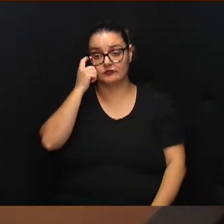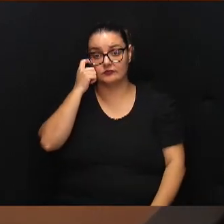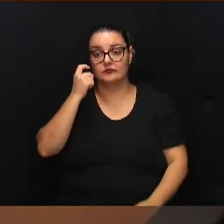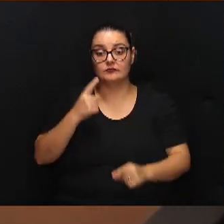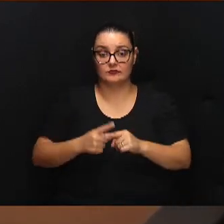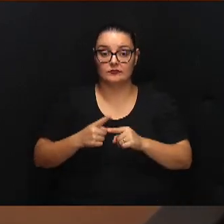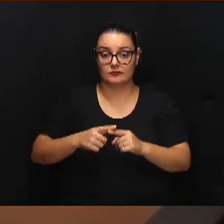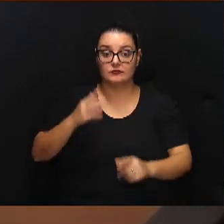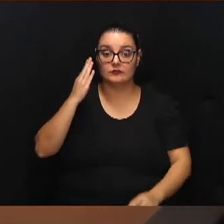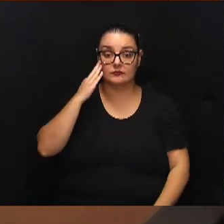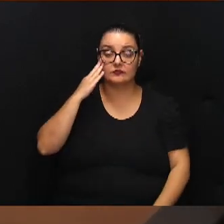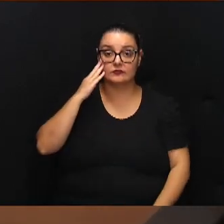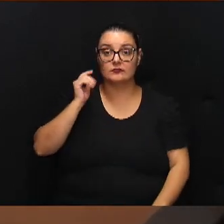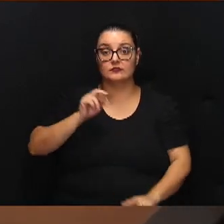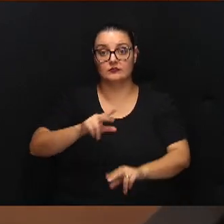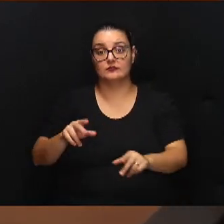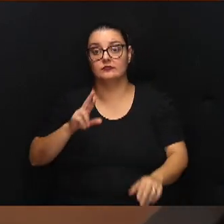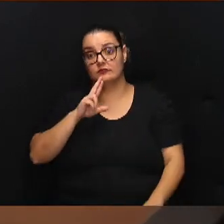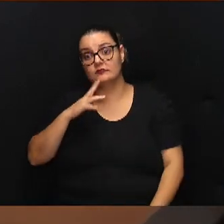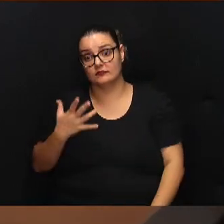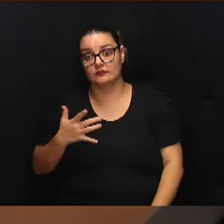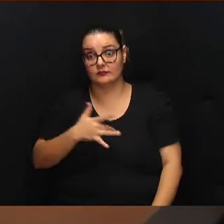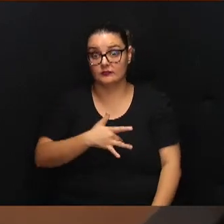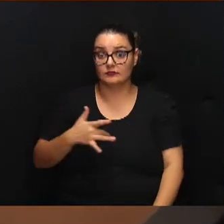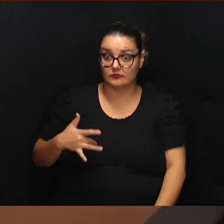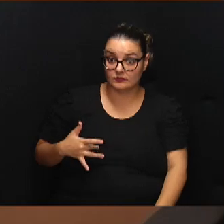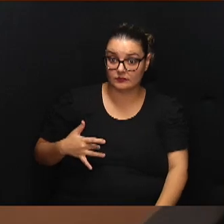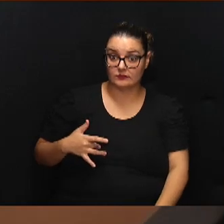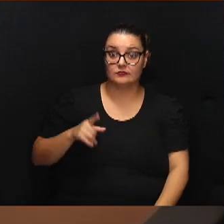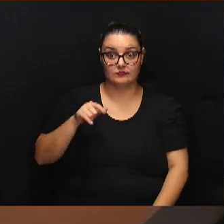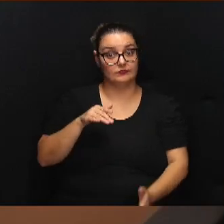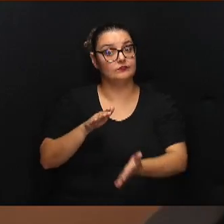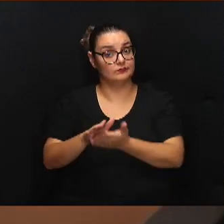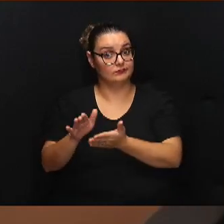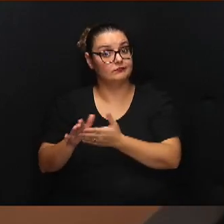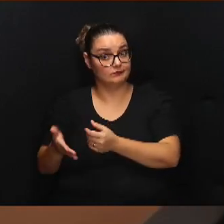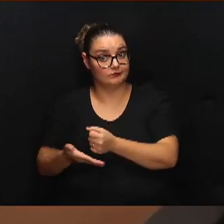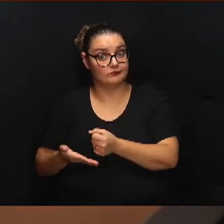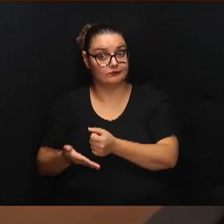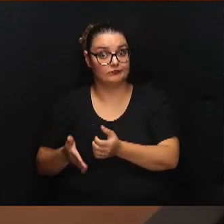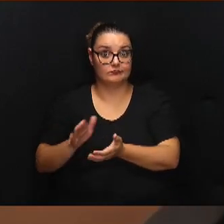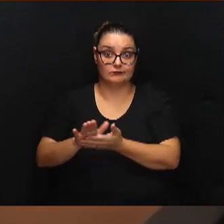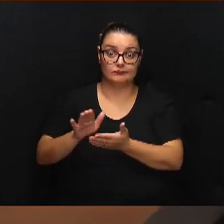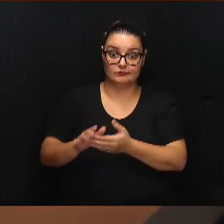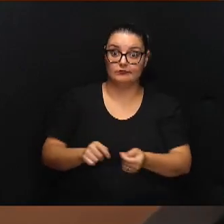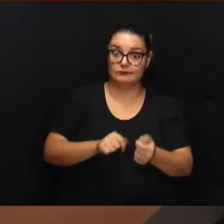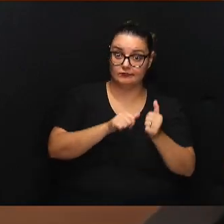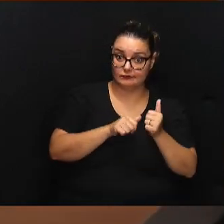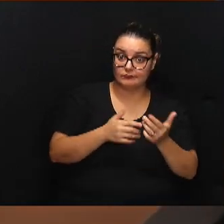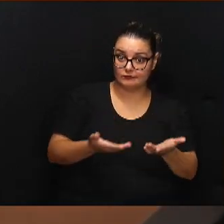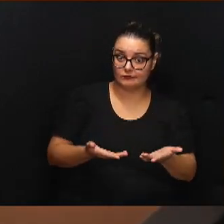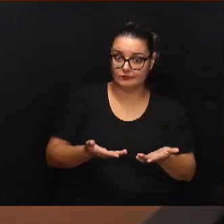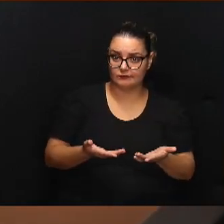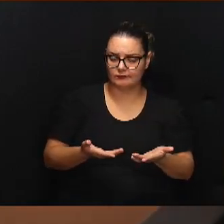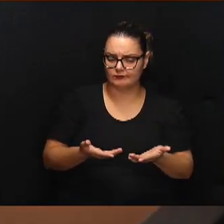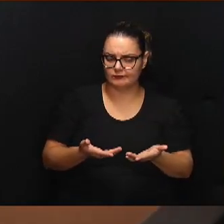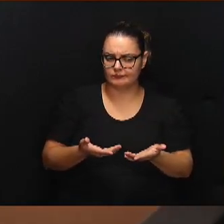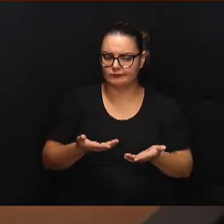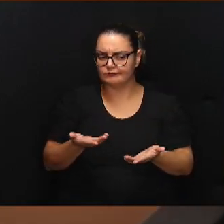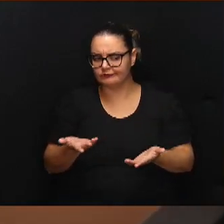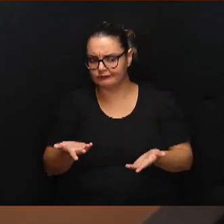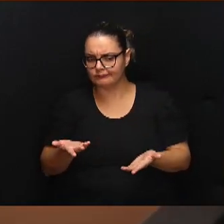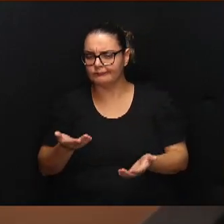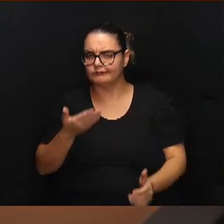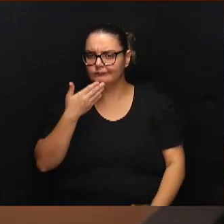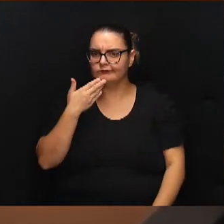entende que muitas das resoluções de saúde elas são pautadas no custo e no custo-benefício. Será que não é melhor a